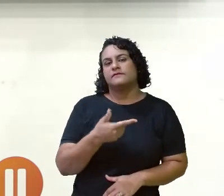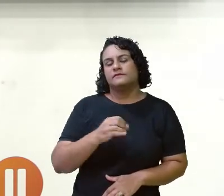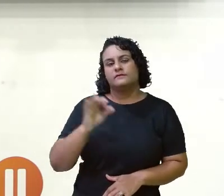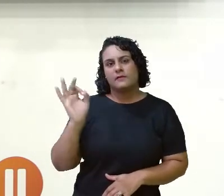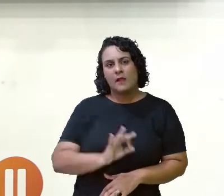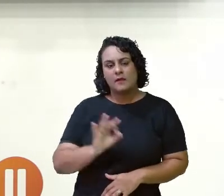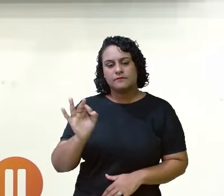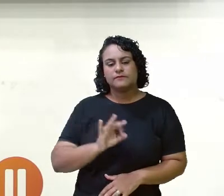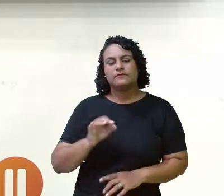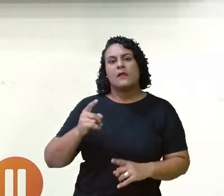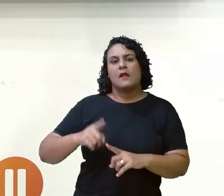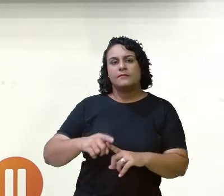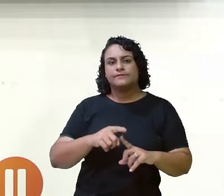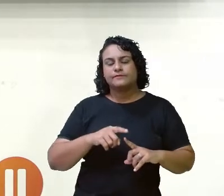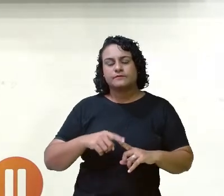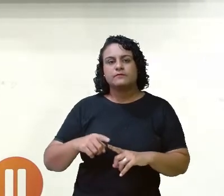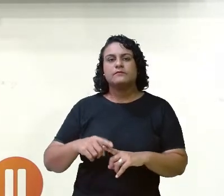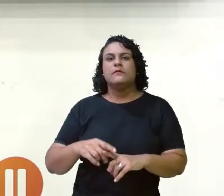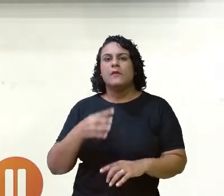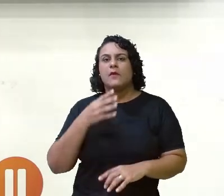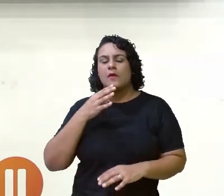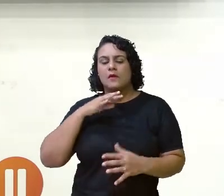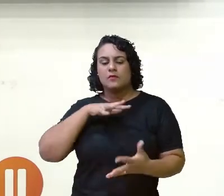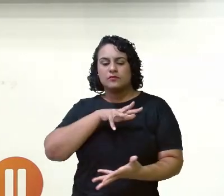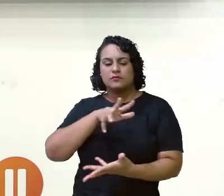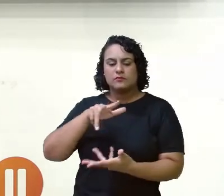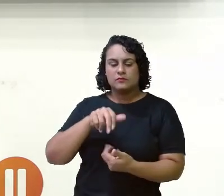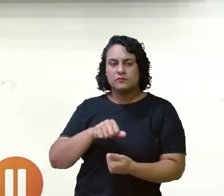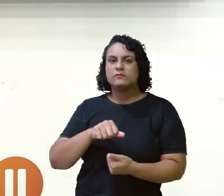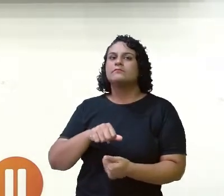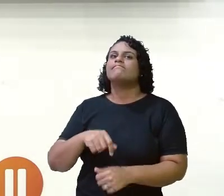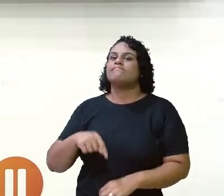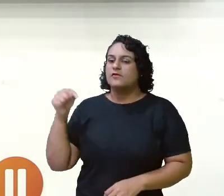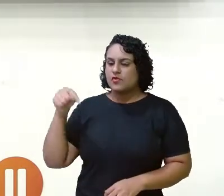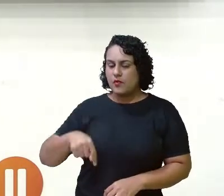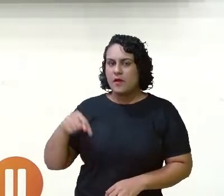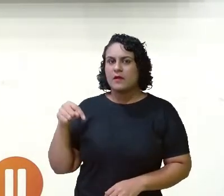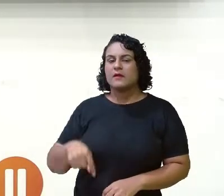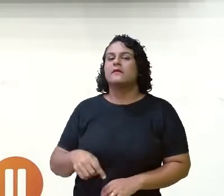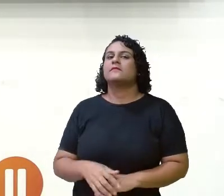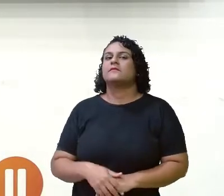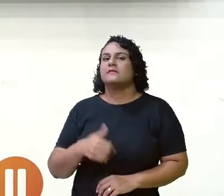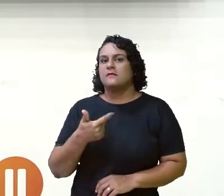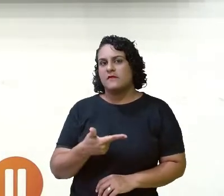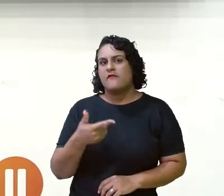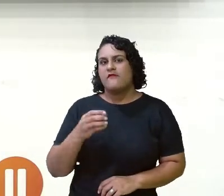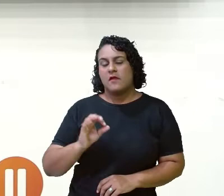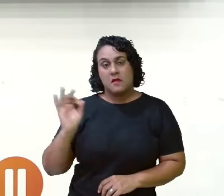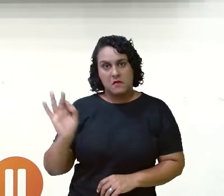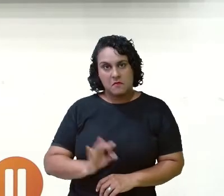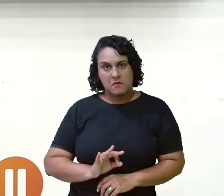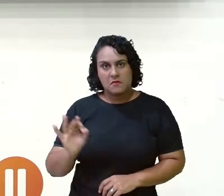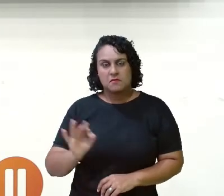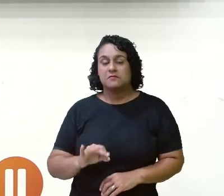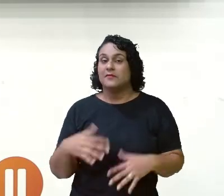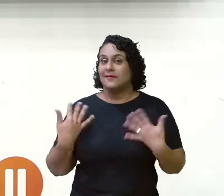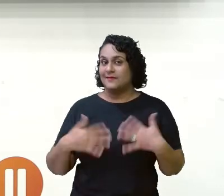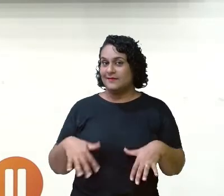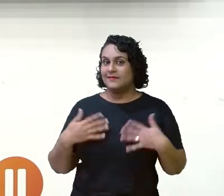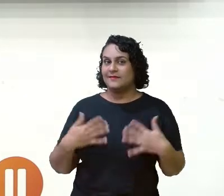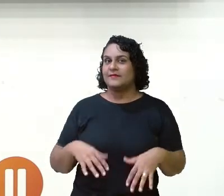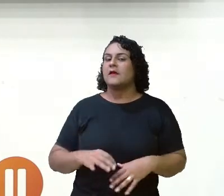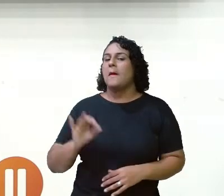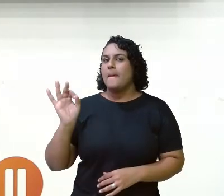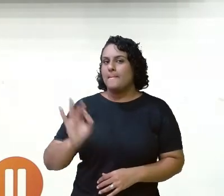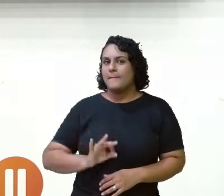20% das espécies conhecidas no mundo estão aqui. Vê mesmo, 20%, eita!